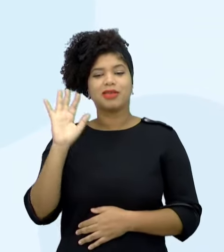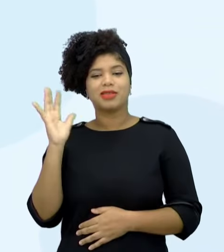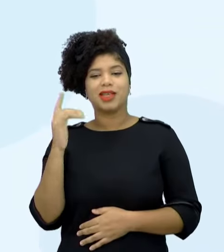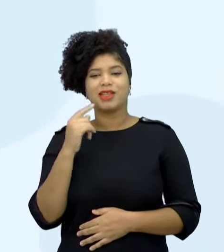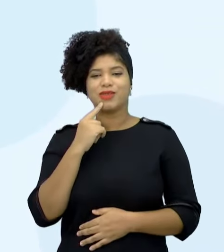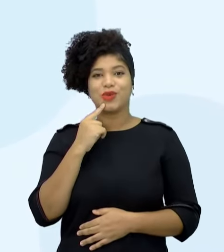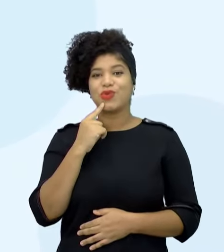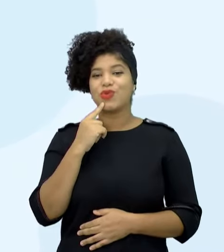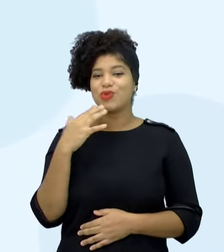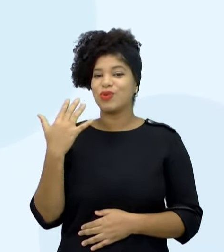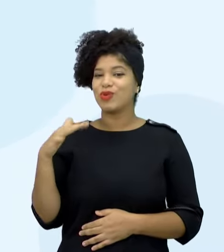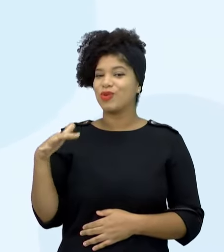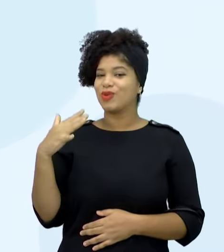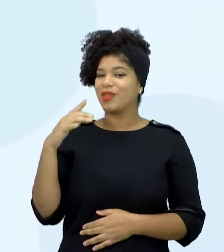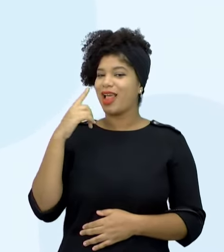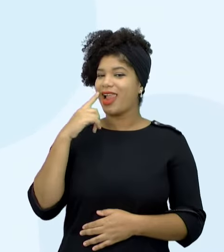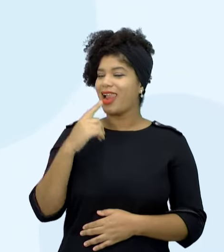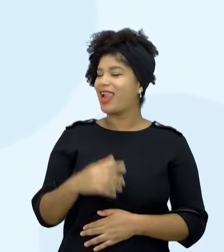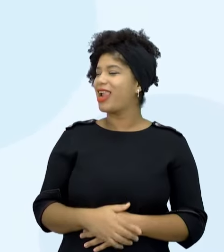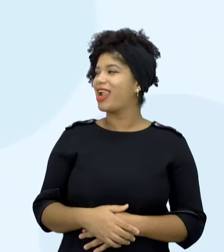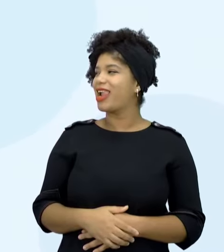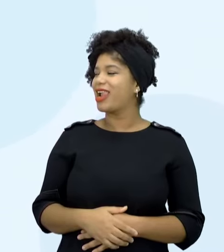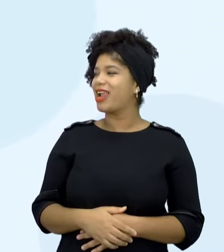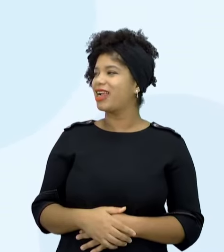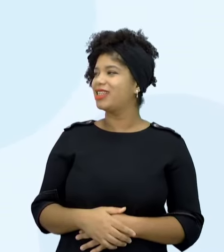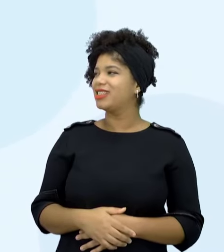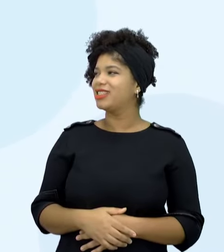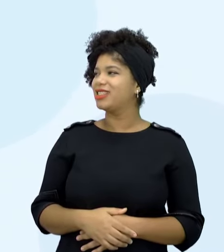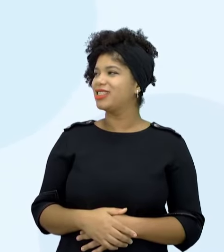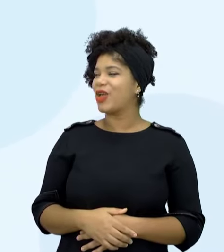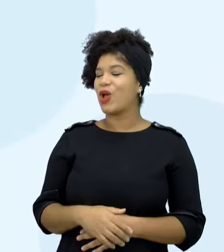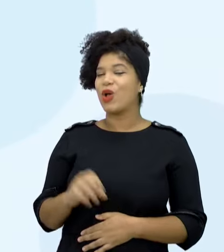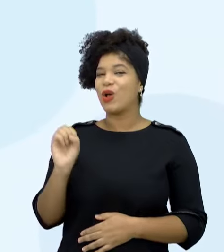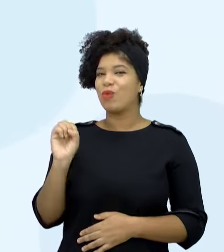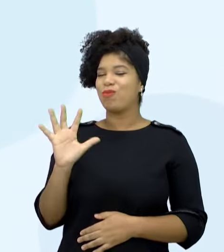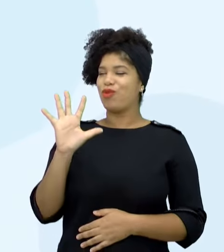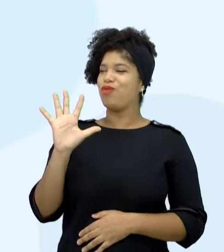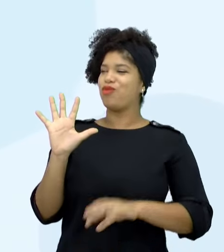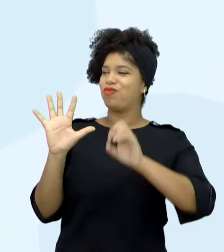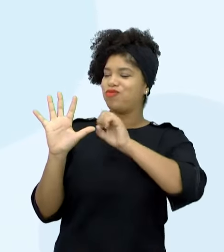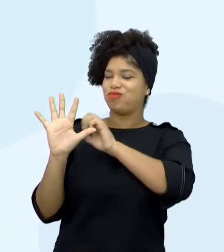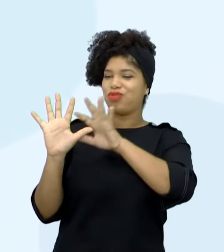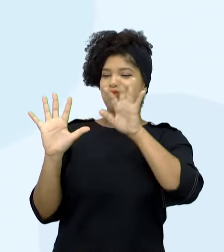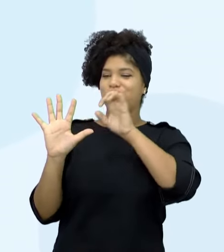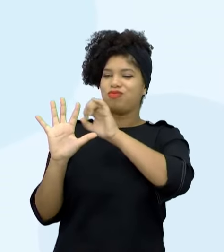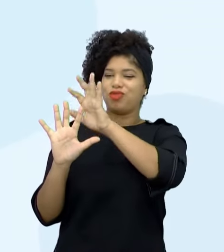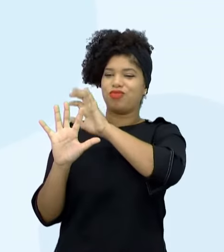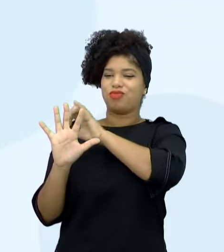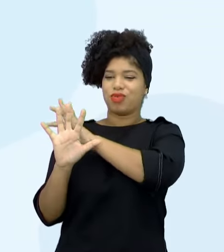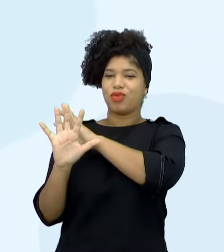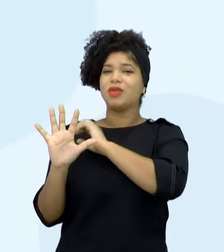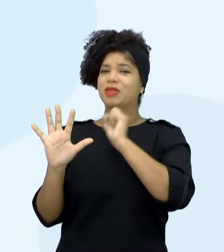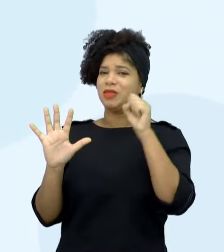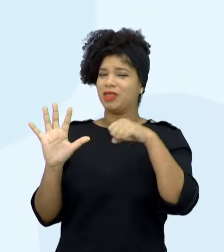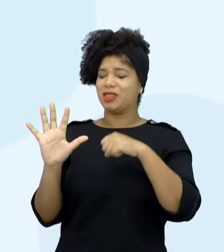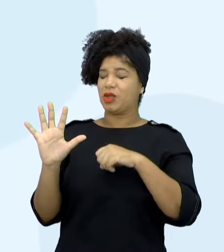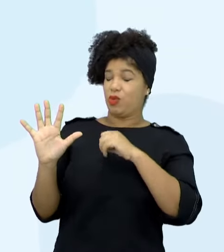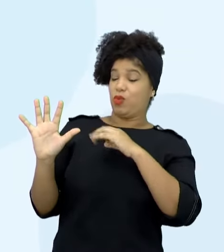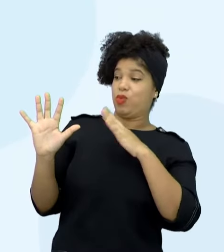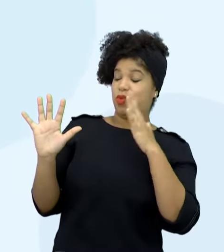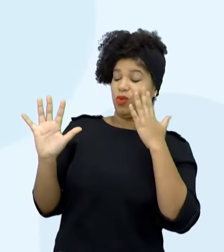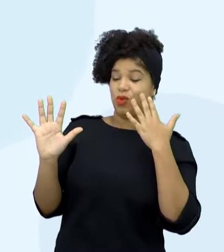muito bem, o começo também você sabe, né? Você já está craque nisso daí. Aqui a gente tem a energia luminosa,